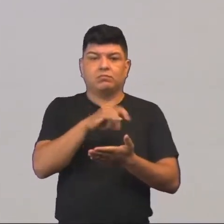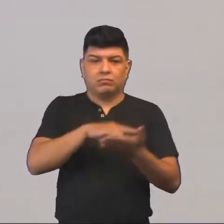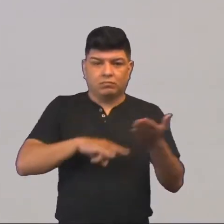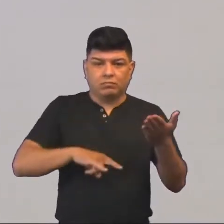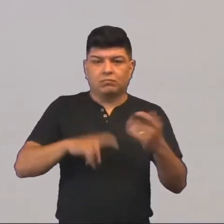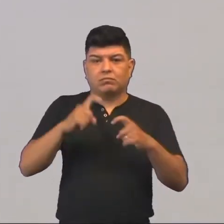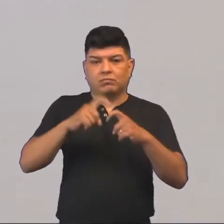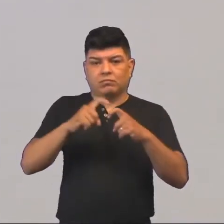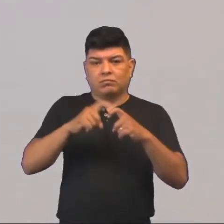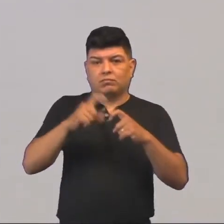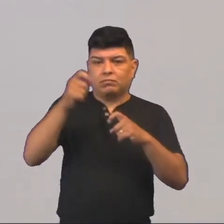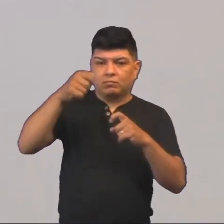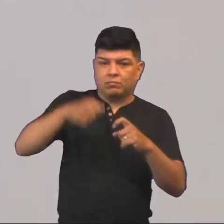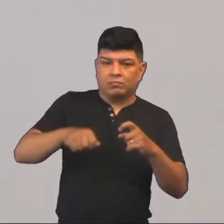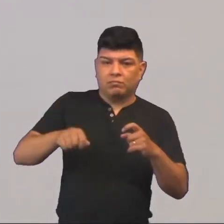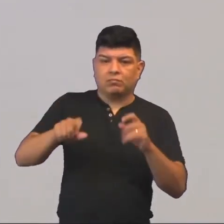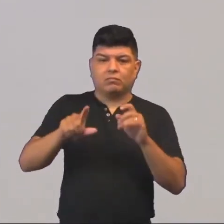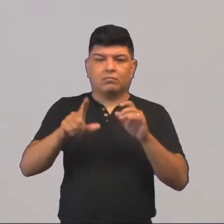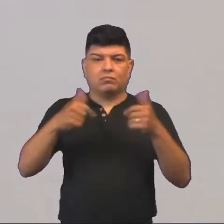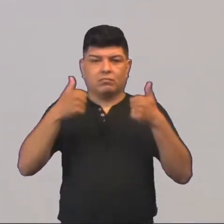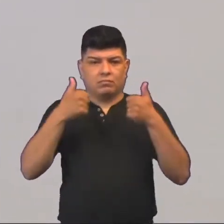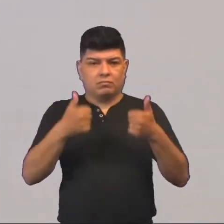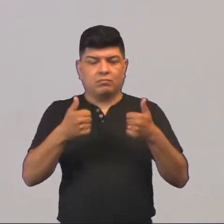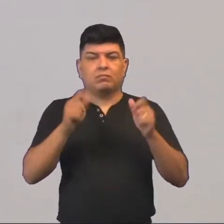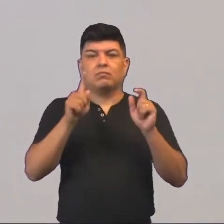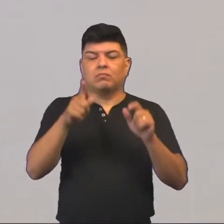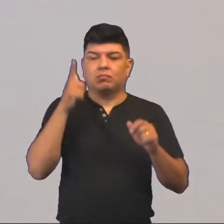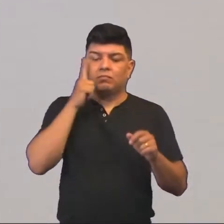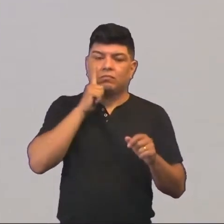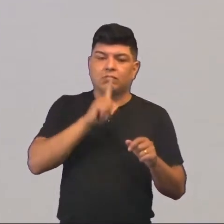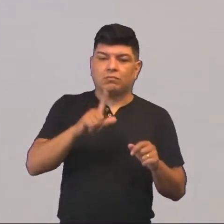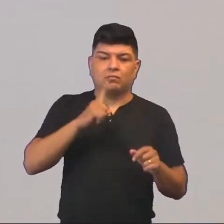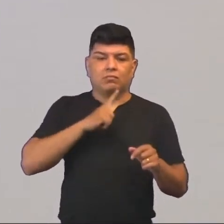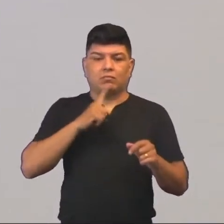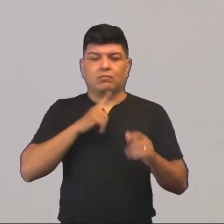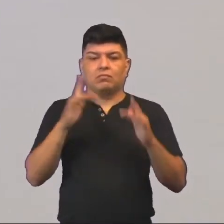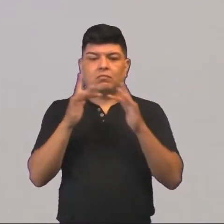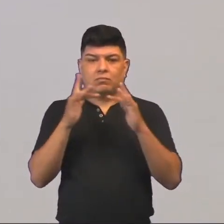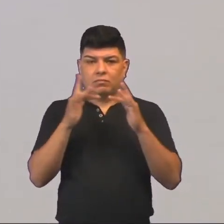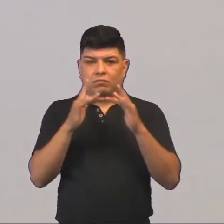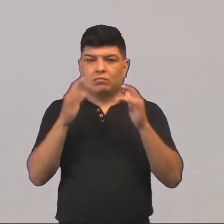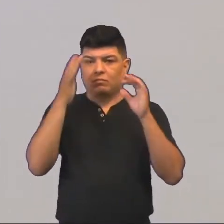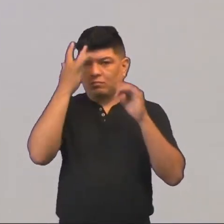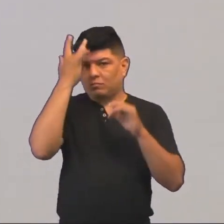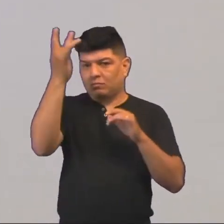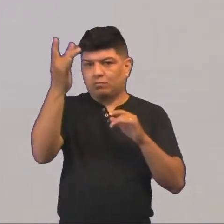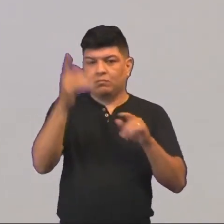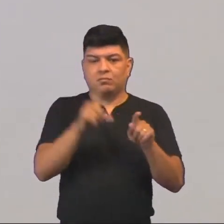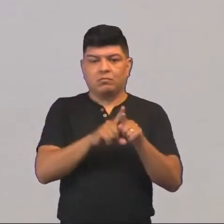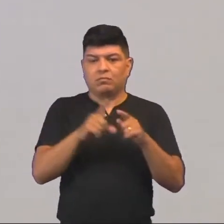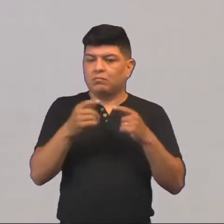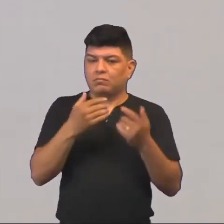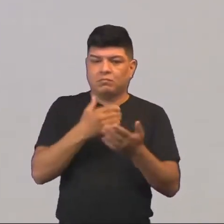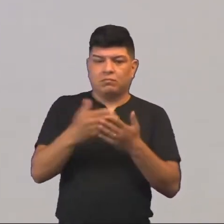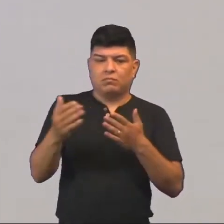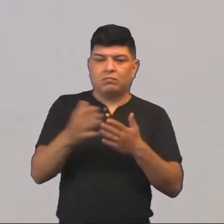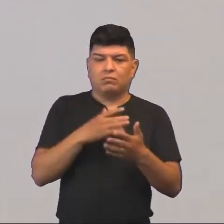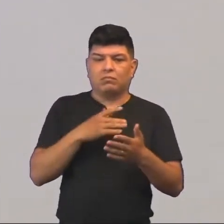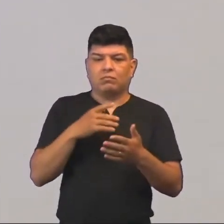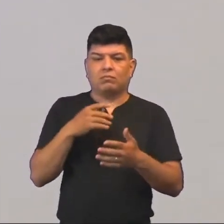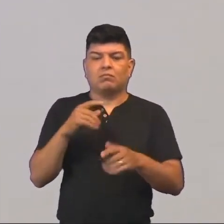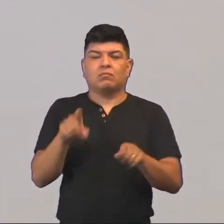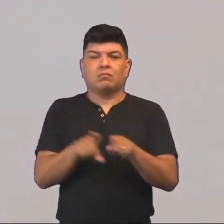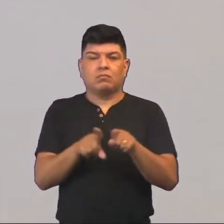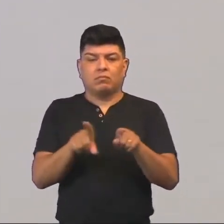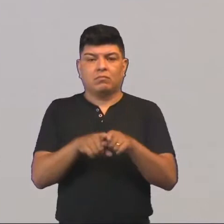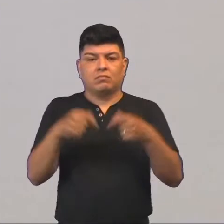não necessariamente são ilegais, até porque você consegue ter o acesso facilmente a partir de qualquer farmácia, às vezes